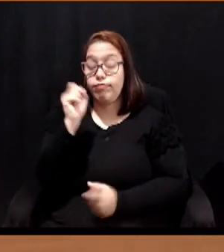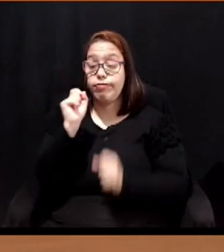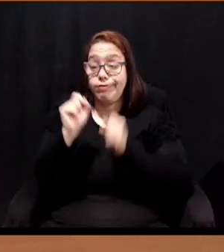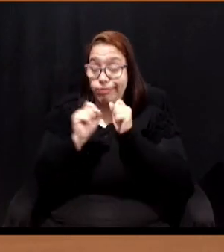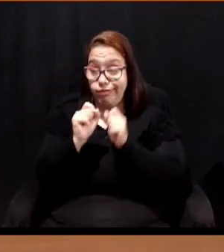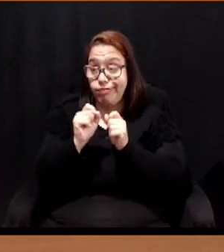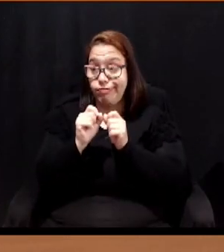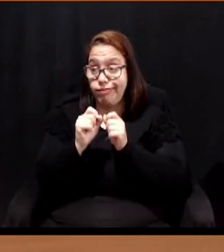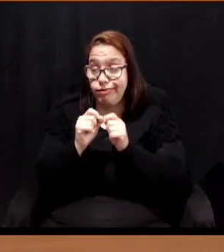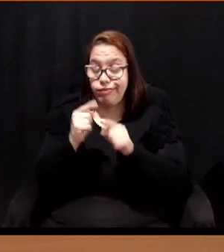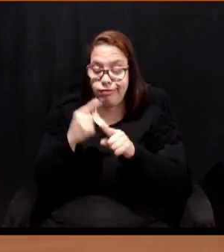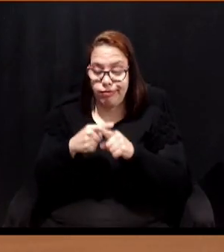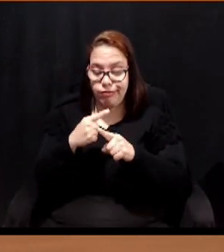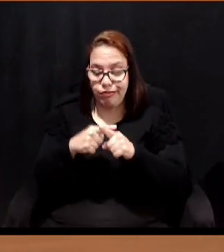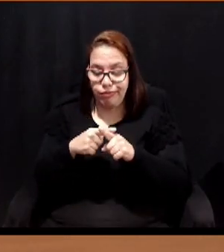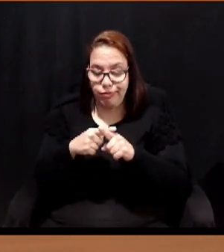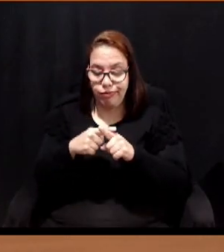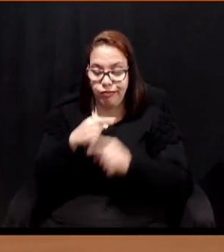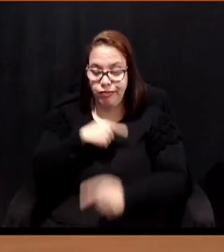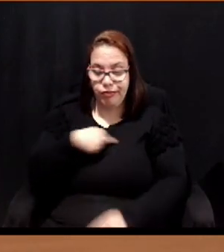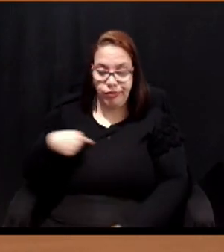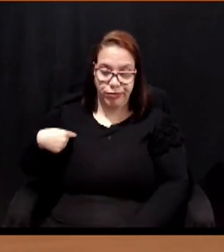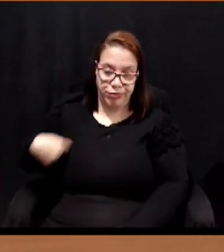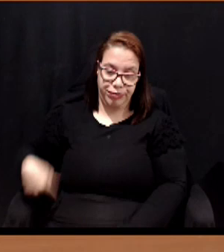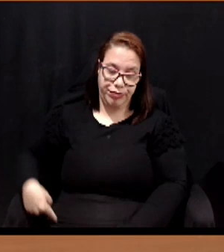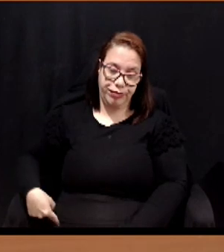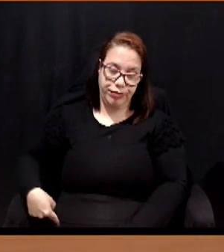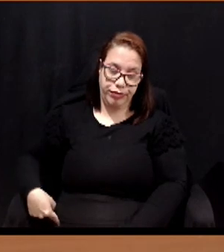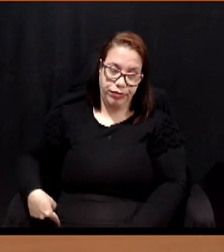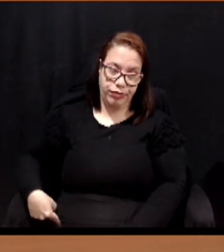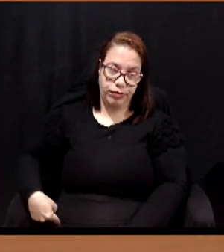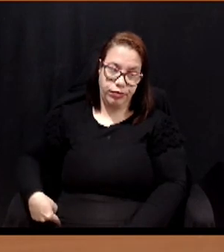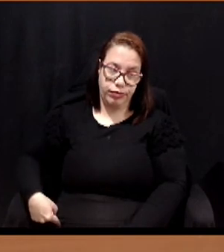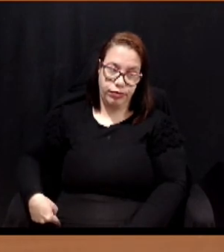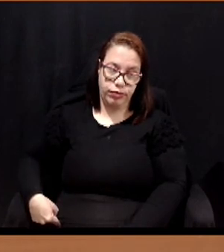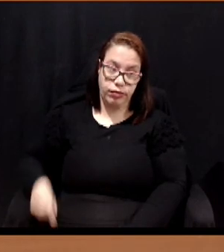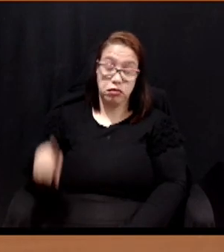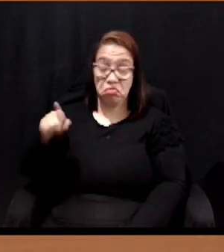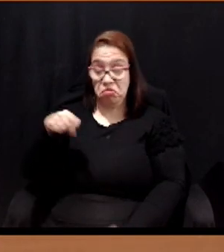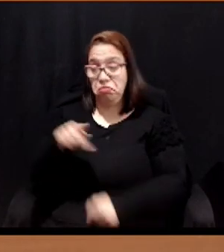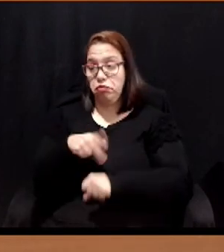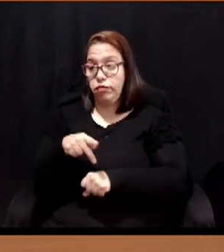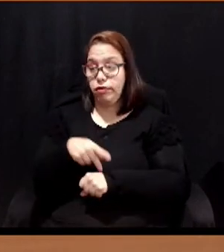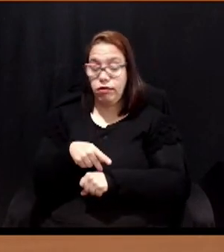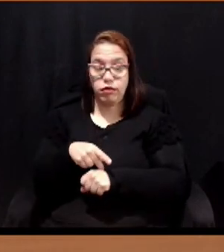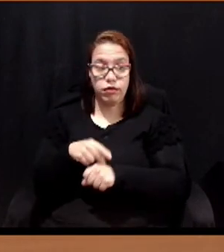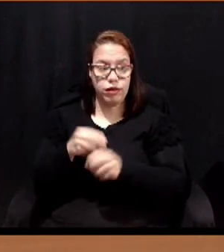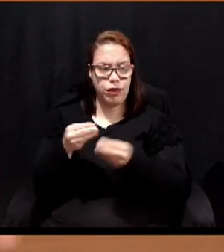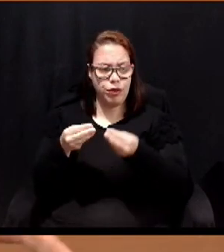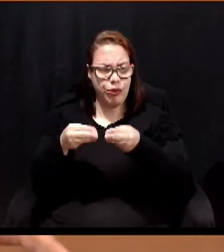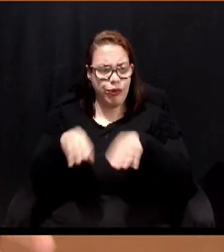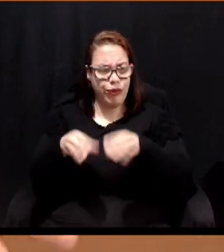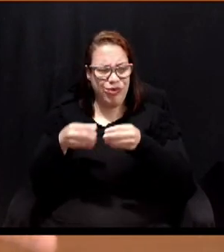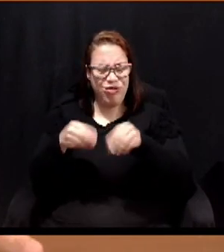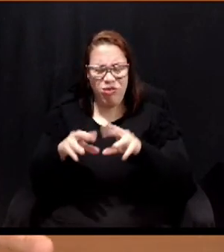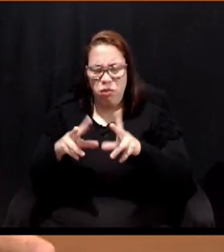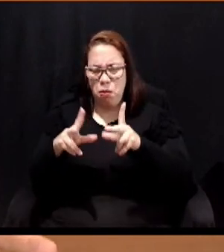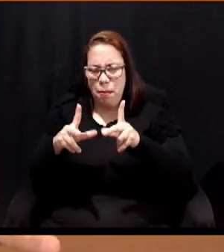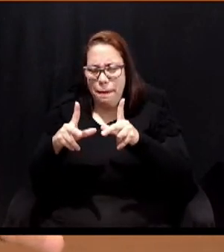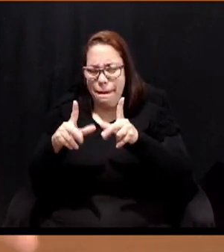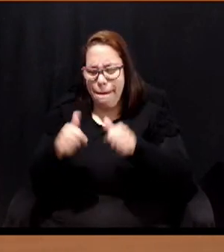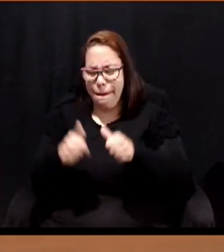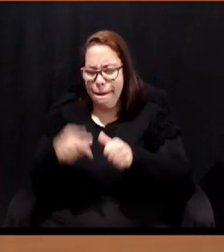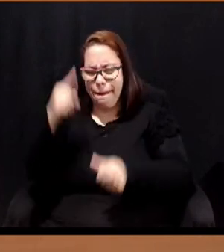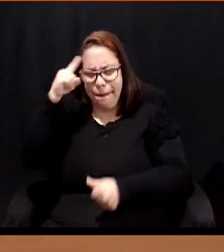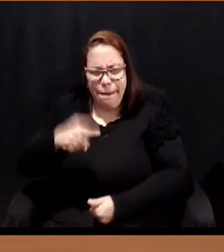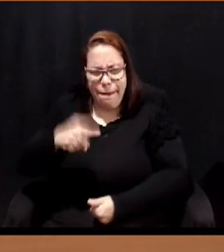Porque a China ela é o país mais prejudicado em todas essas determinações do